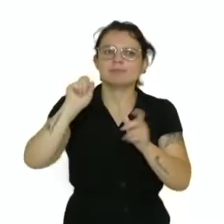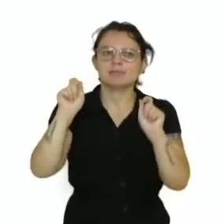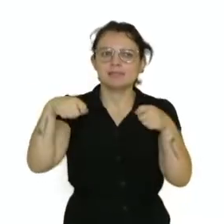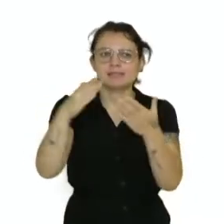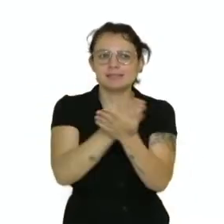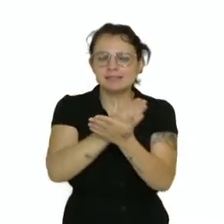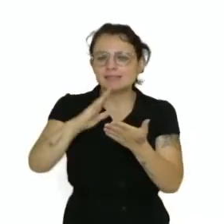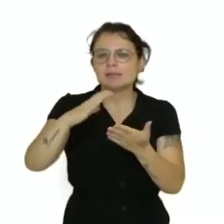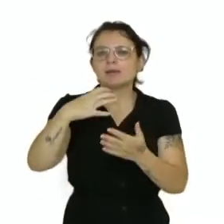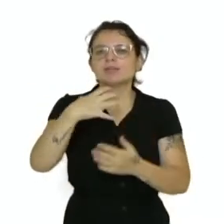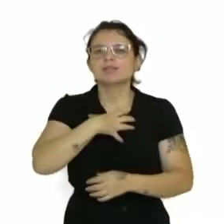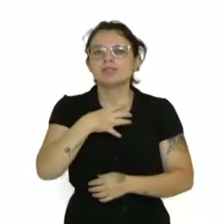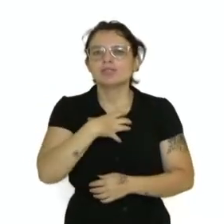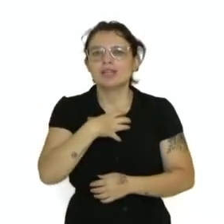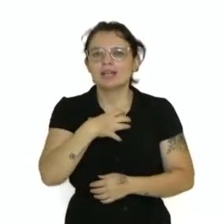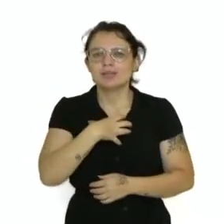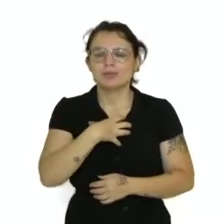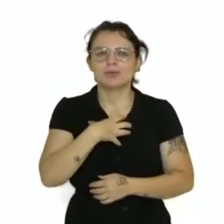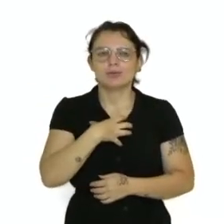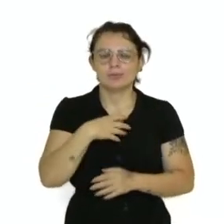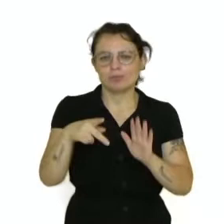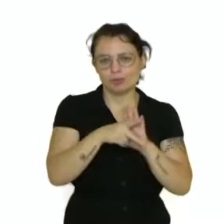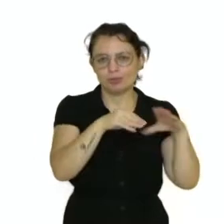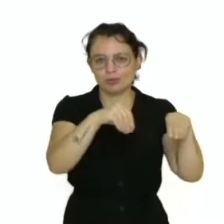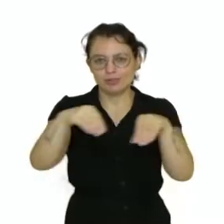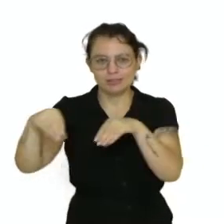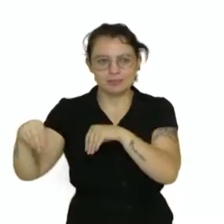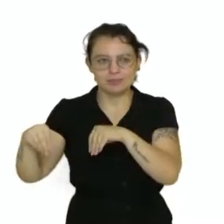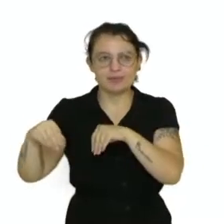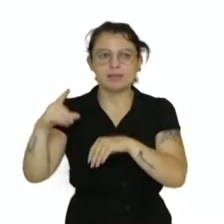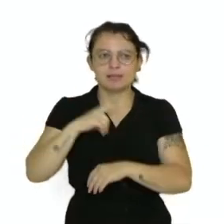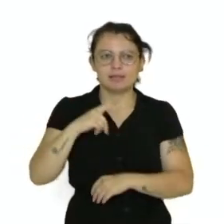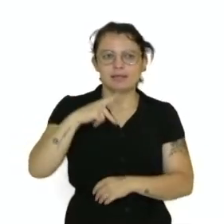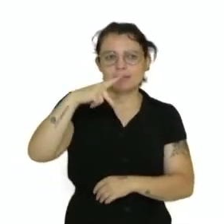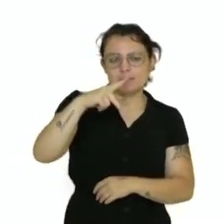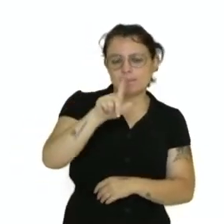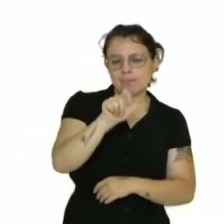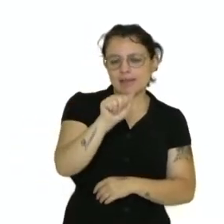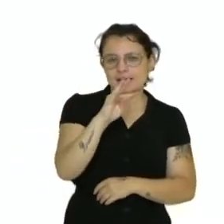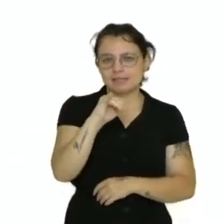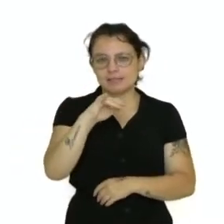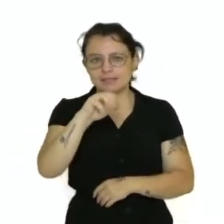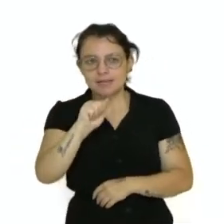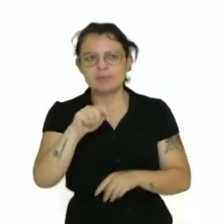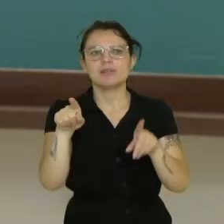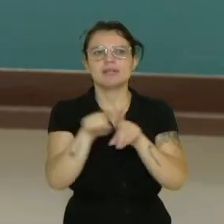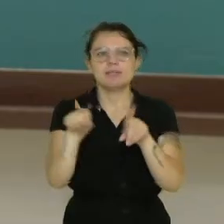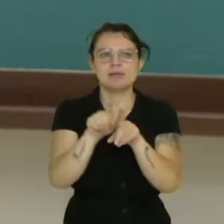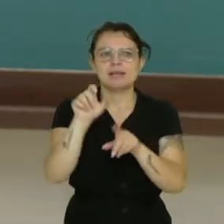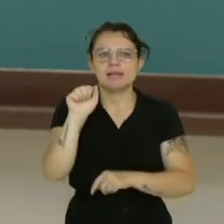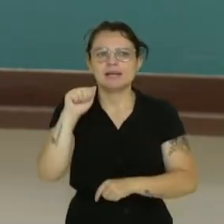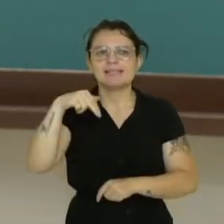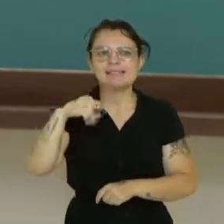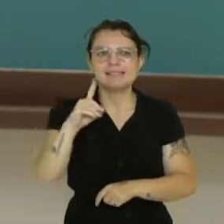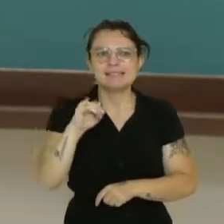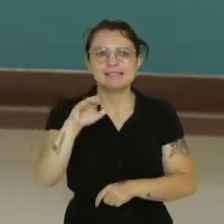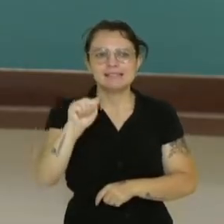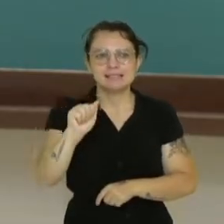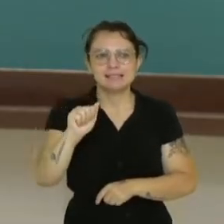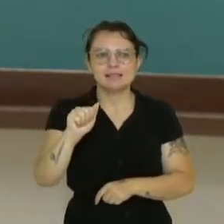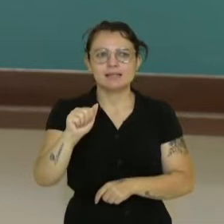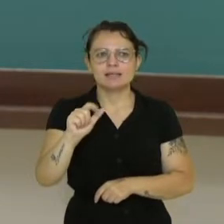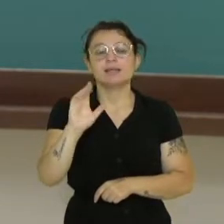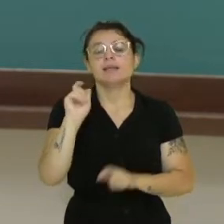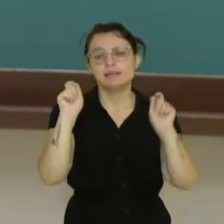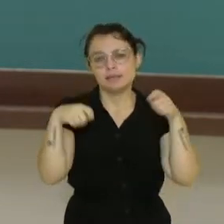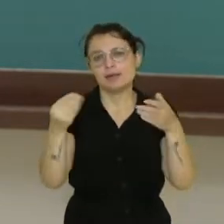do território, separando assim os países em América Latina e América Andina. Ainda dá para colocar mais dois carinhas